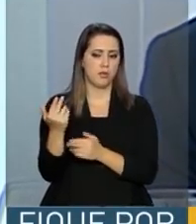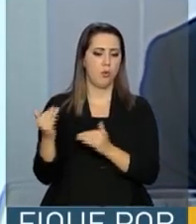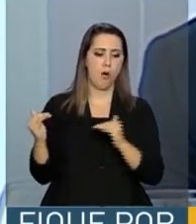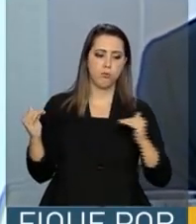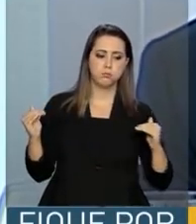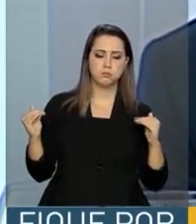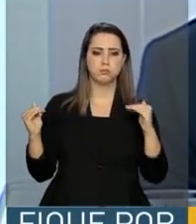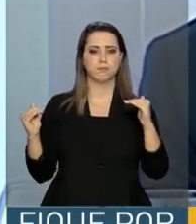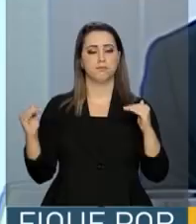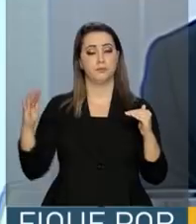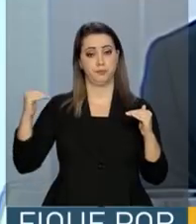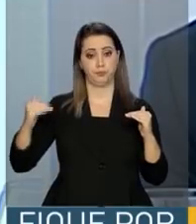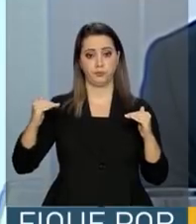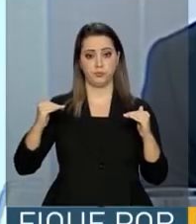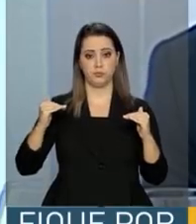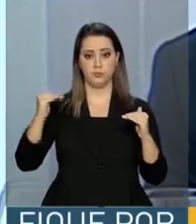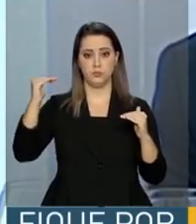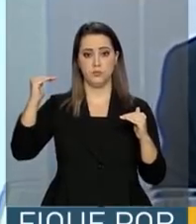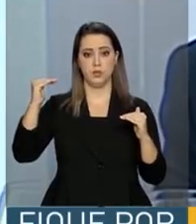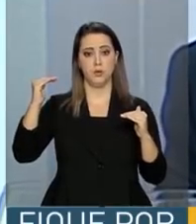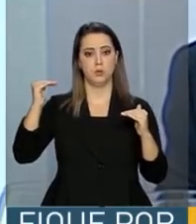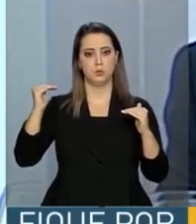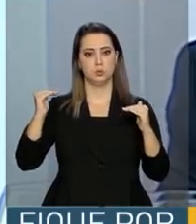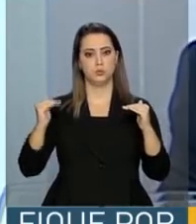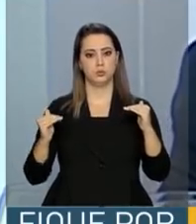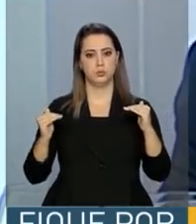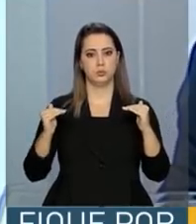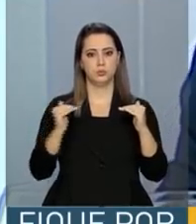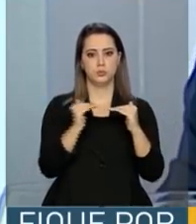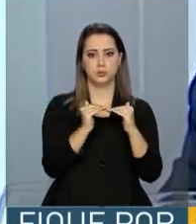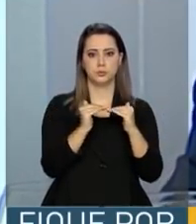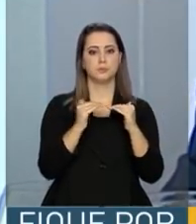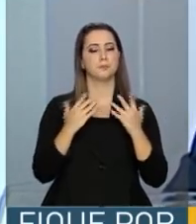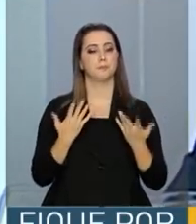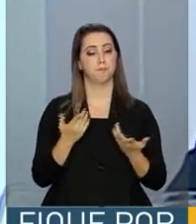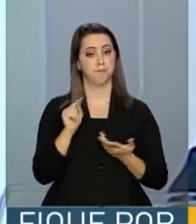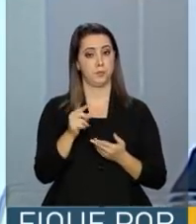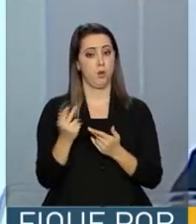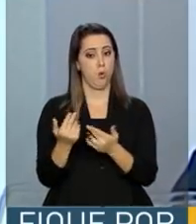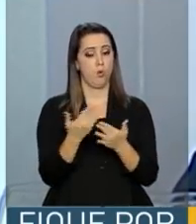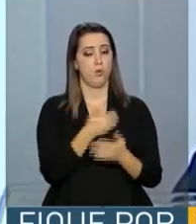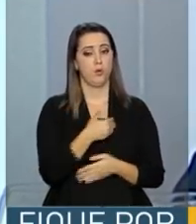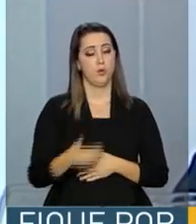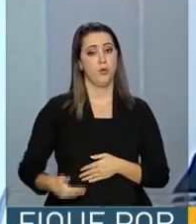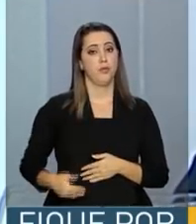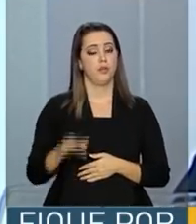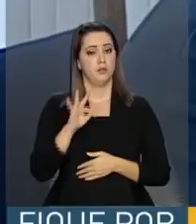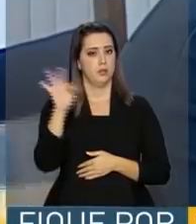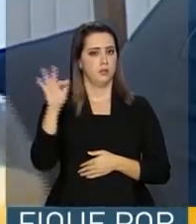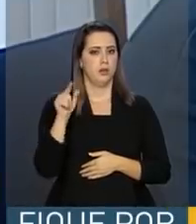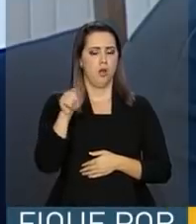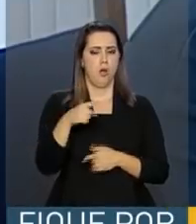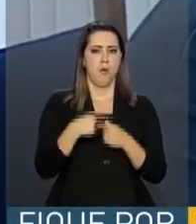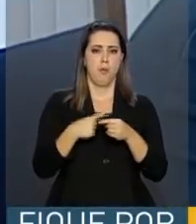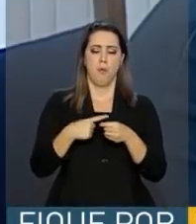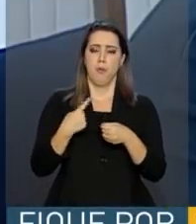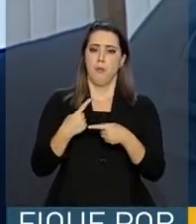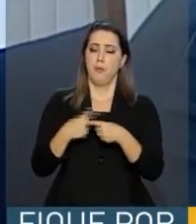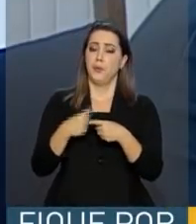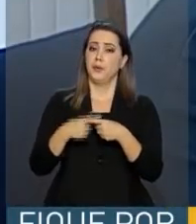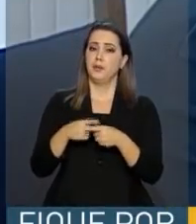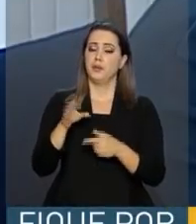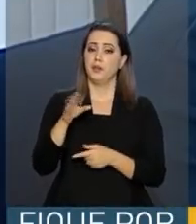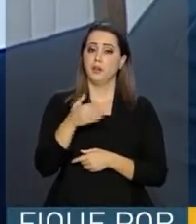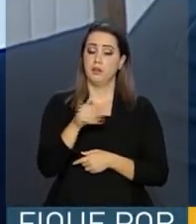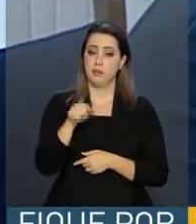regra que já se aplica à união na verdade essa regra está dirigida fundamentalmente aos estados e municípios que nós queremos salvar